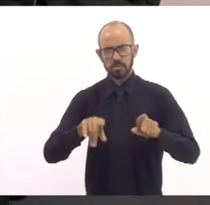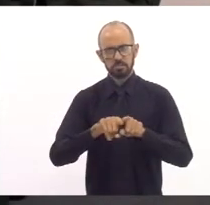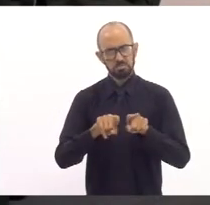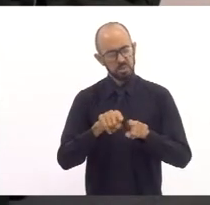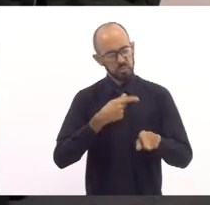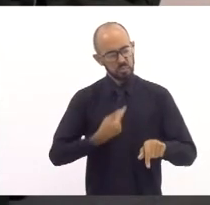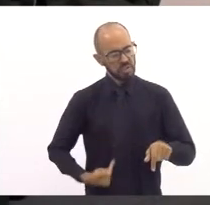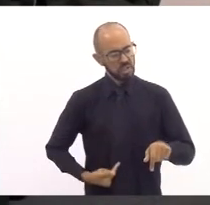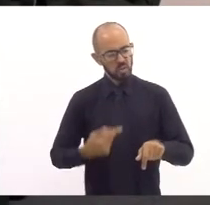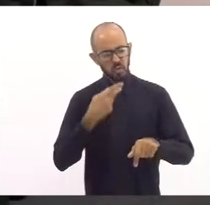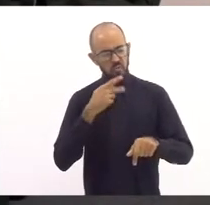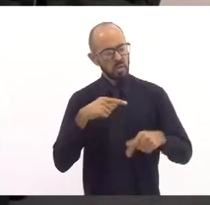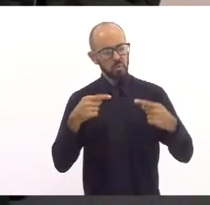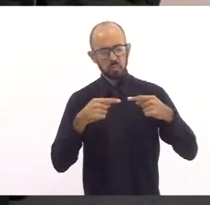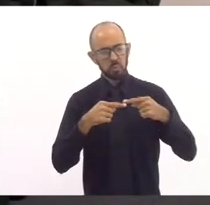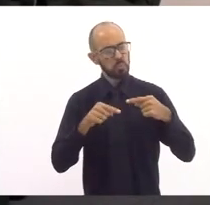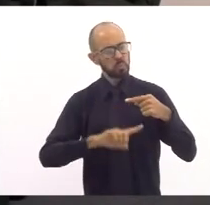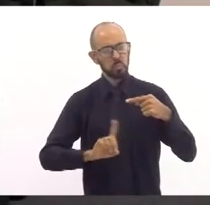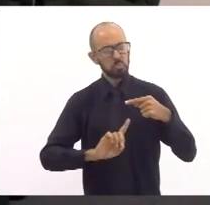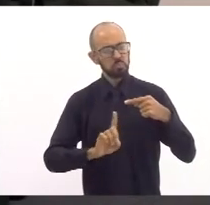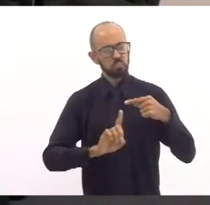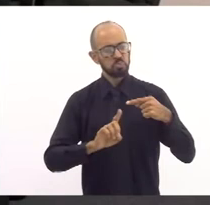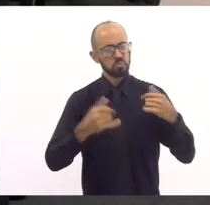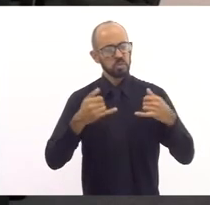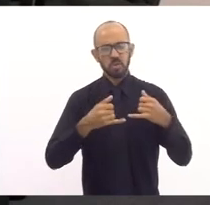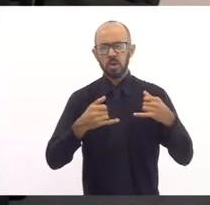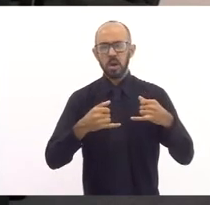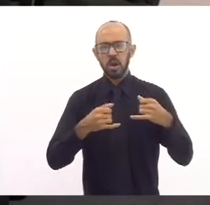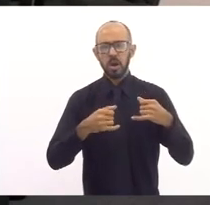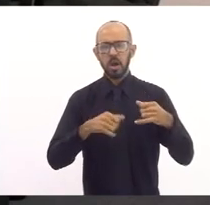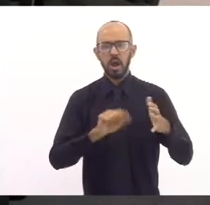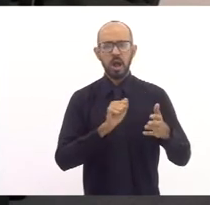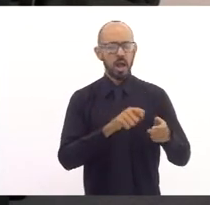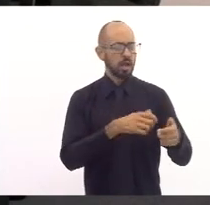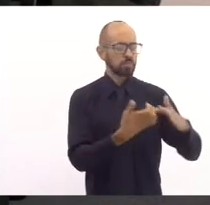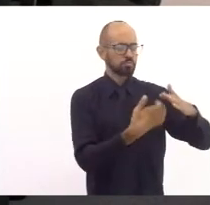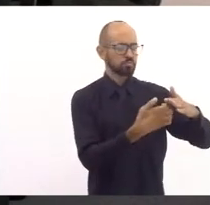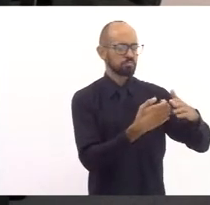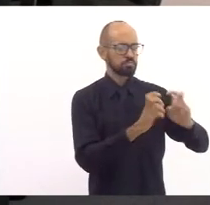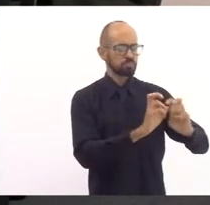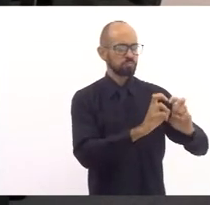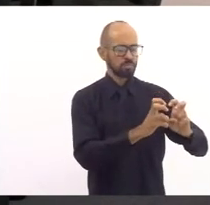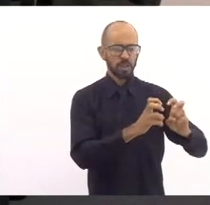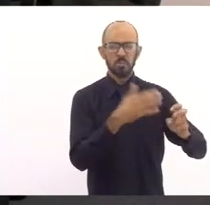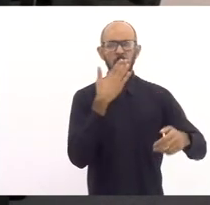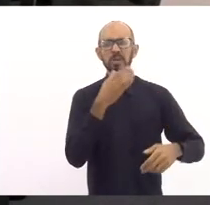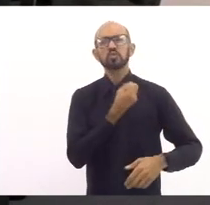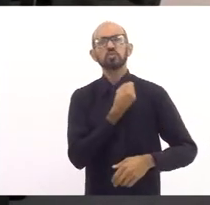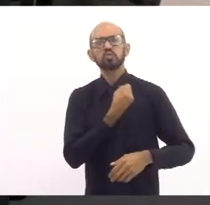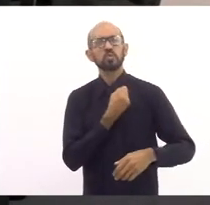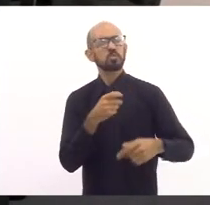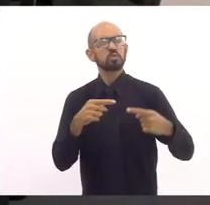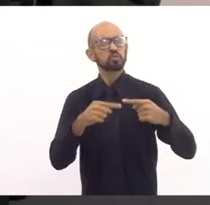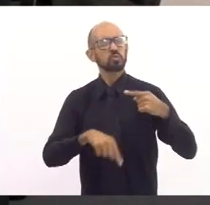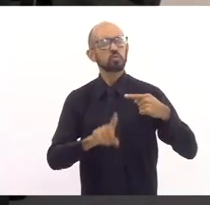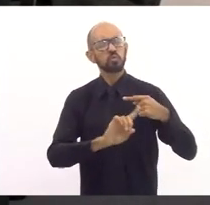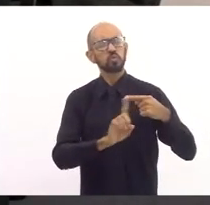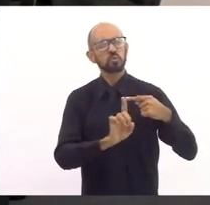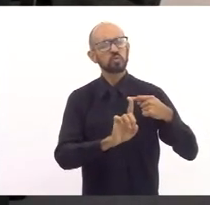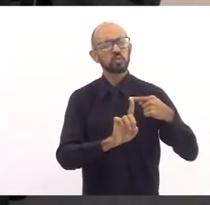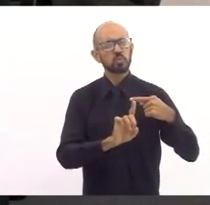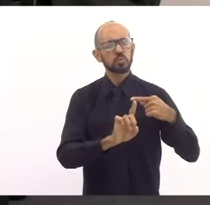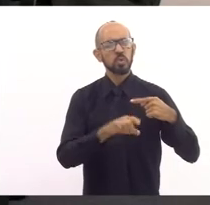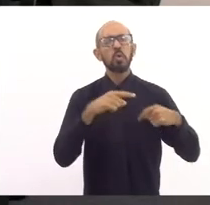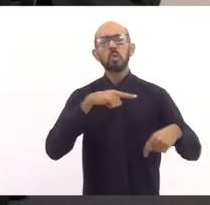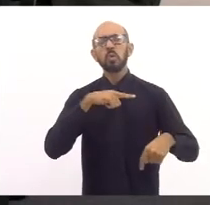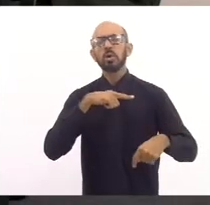não batem. Os números da concessionária não batem com os números da Getransp. Então, queria saber quais são os números que não batem. Onde estão as discrepâncias? Números